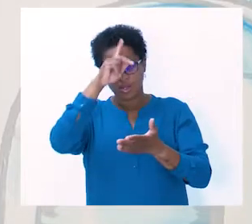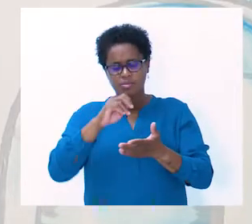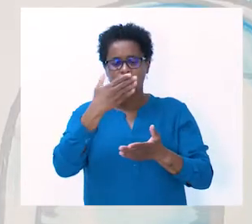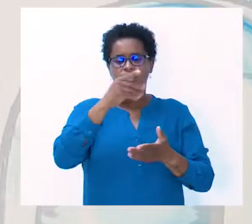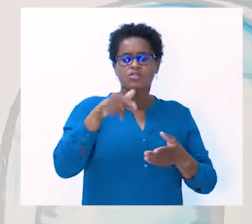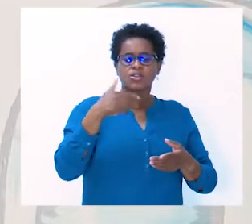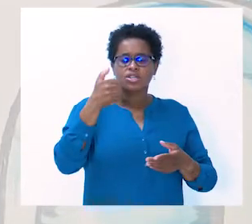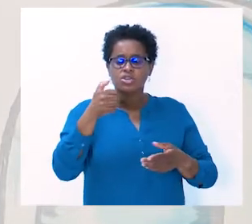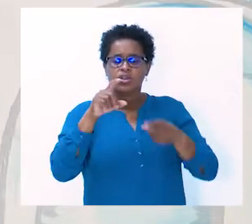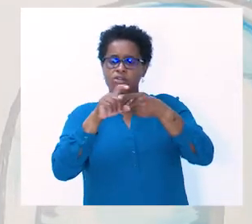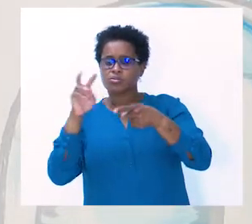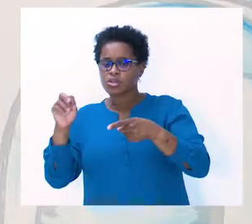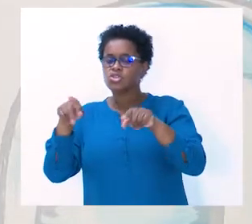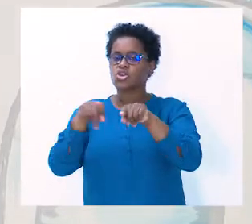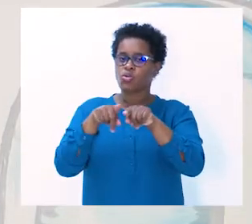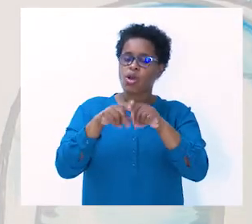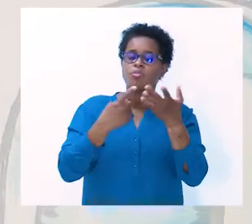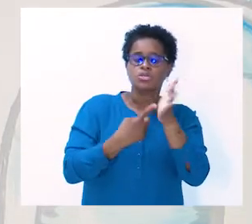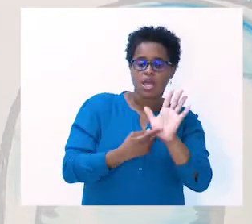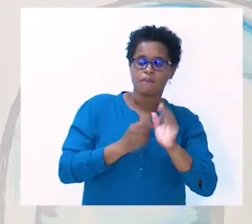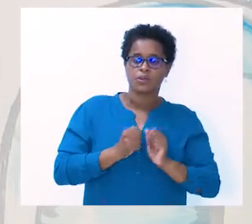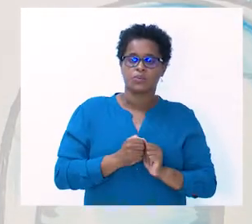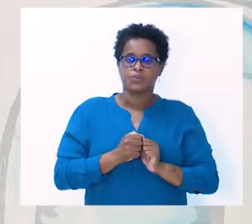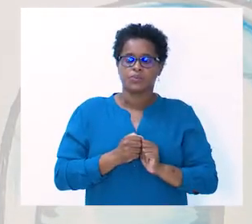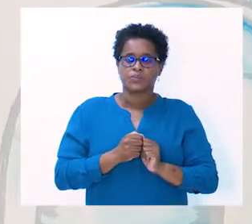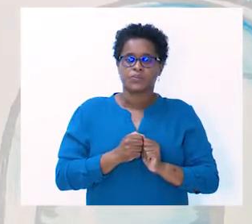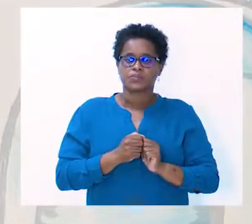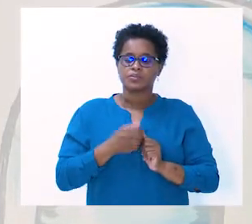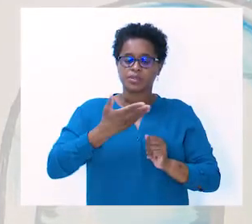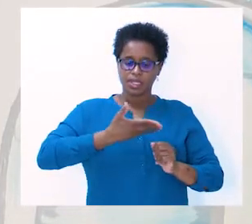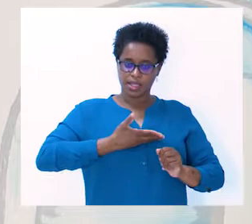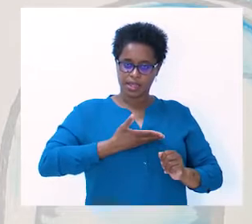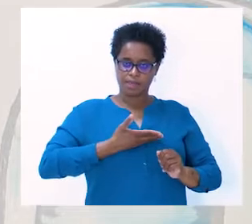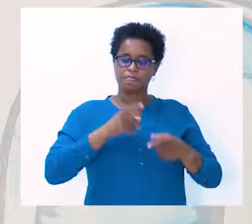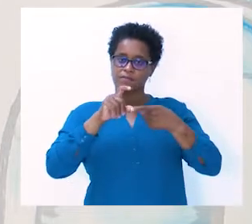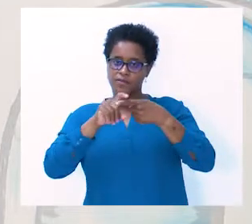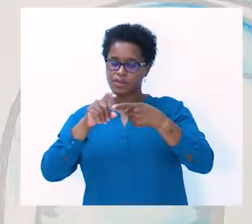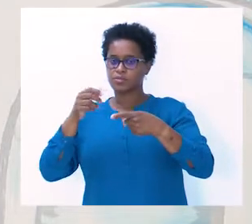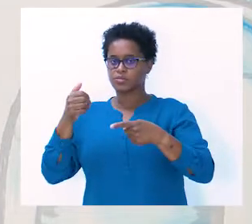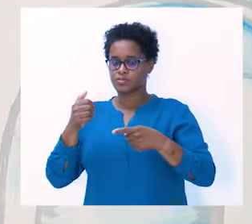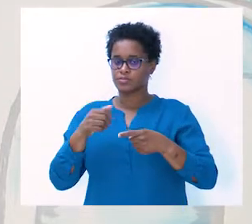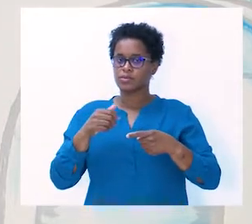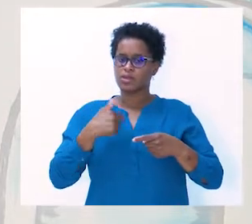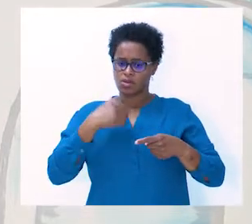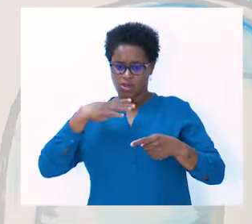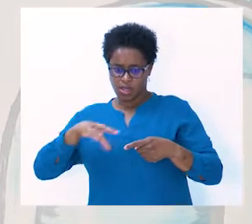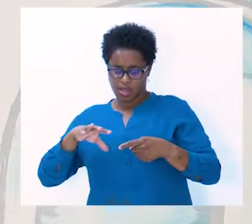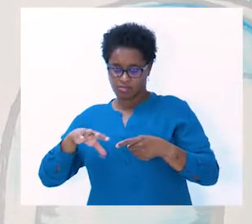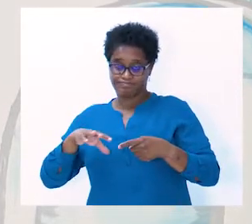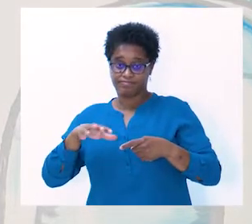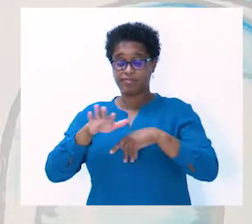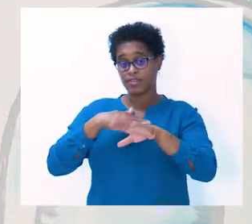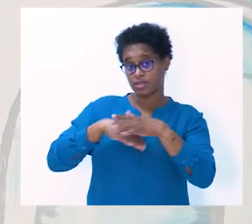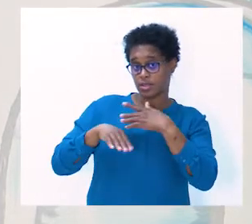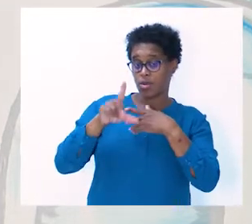7,5 dividido por 3 é igual, por exemplo, D dividido por 5. Eu quero determinar o